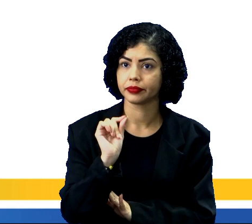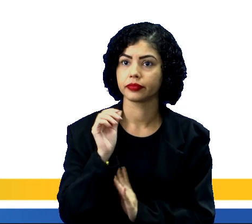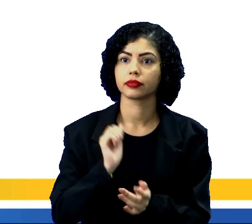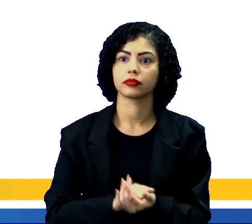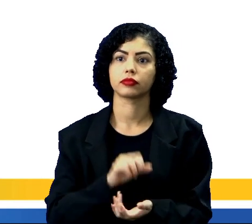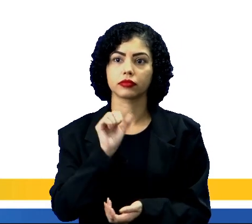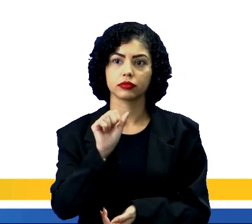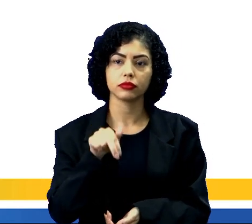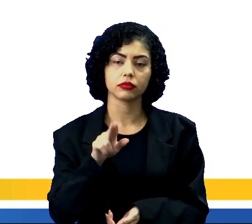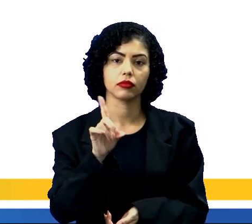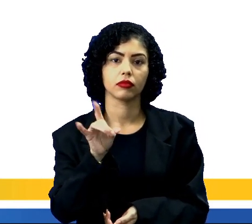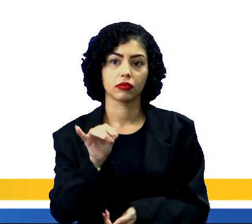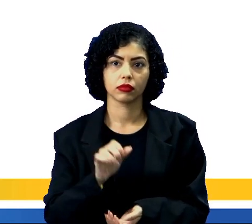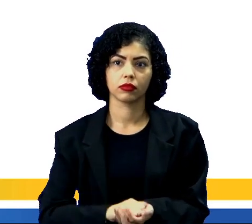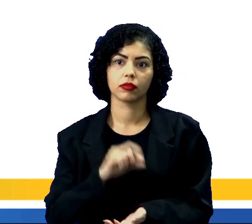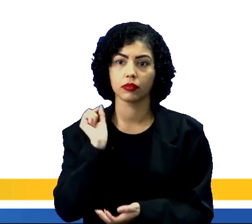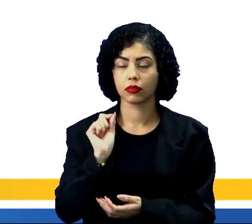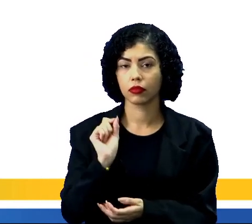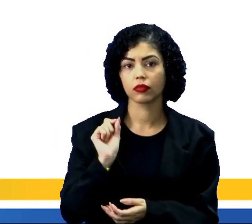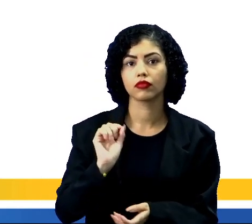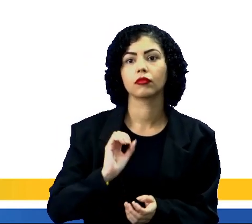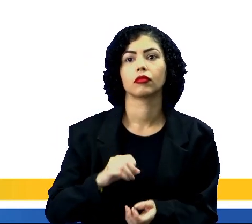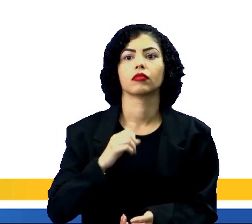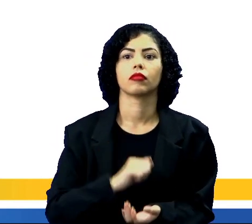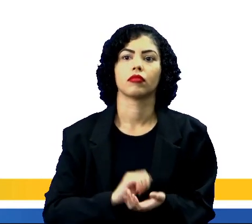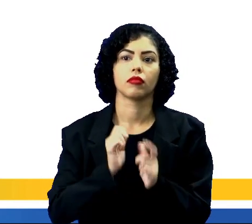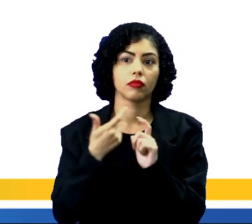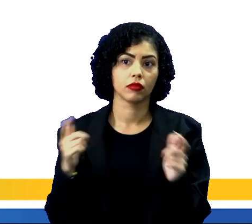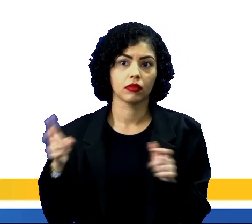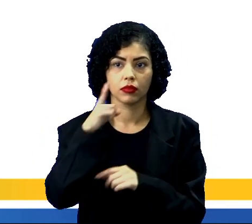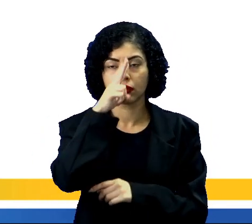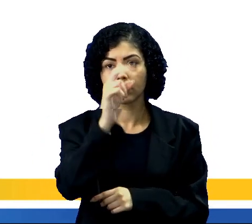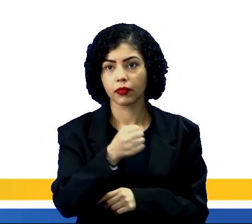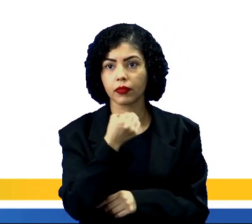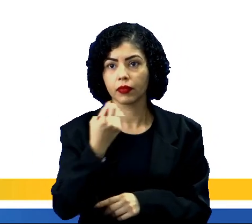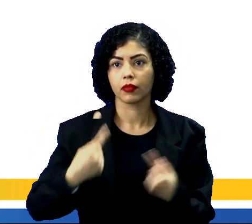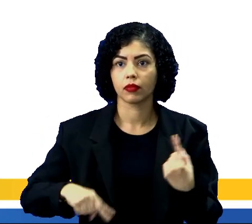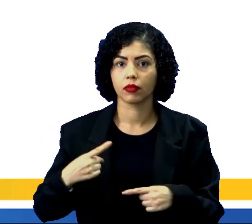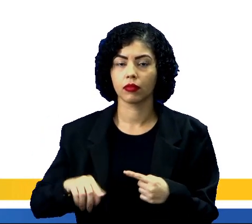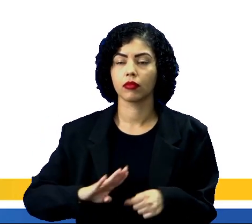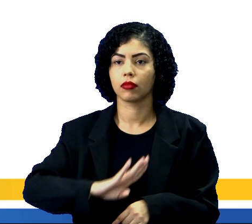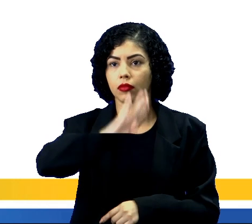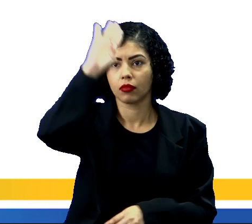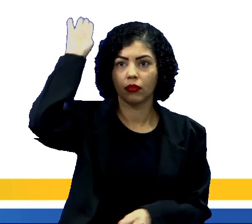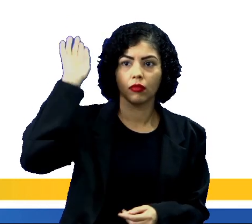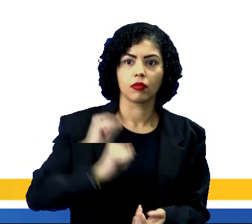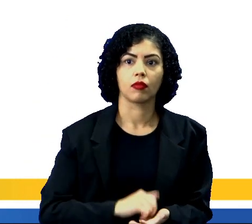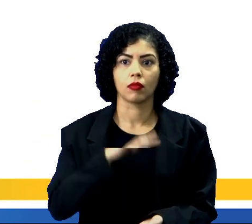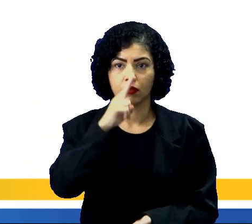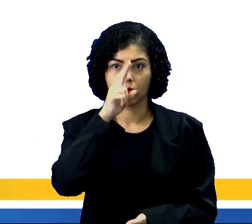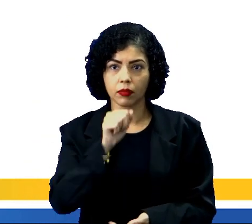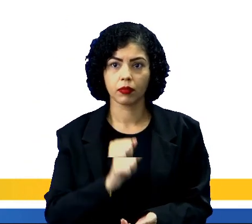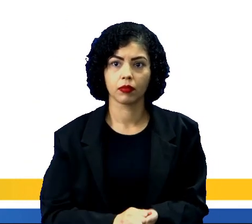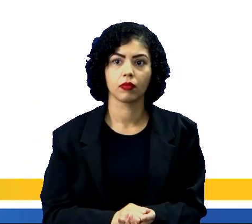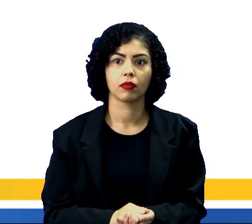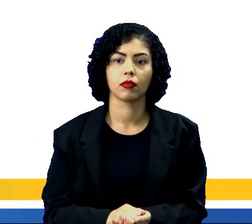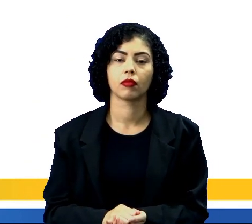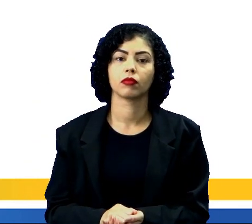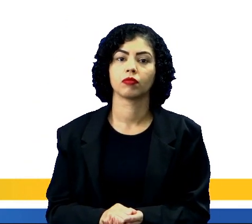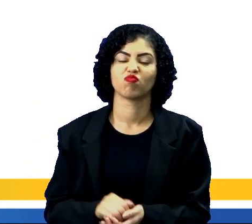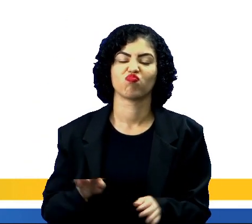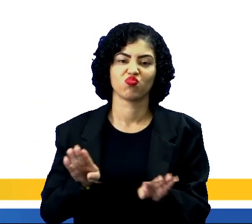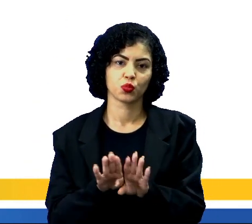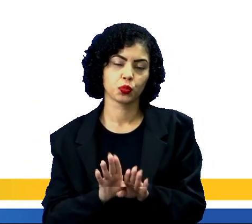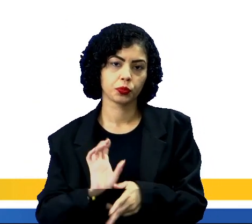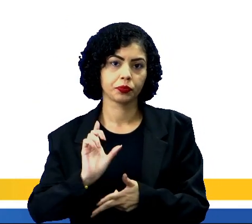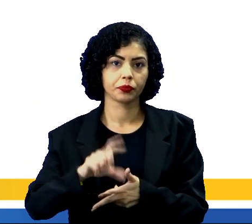a afirmação do Senado, que era aquele órgão de maior poder político entre os romanos. O poder executivo ficou a